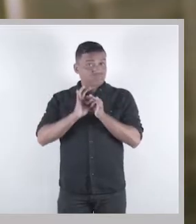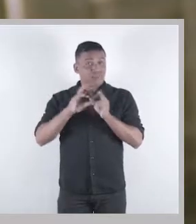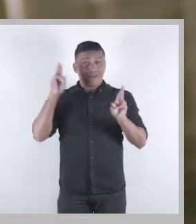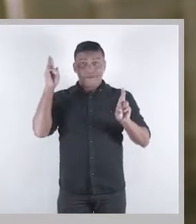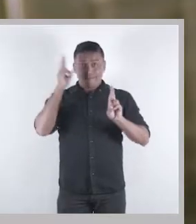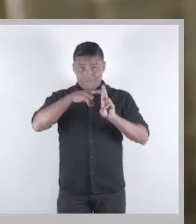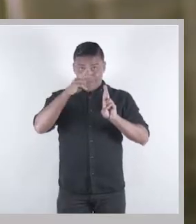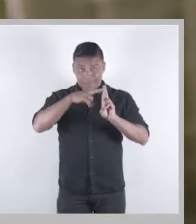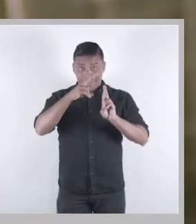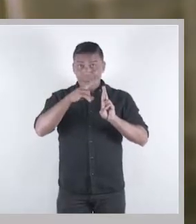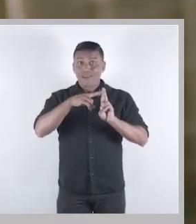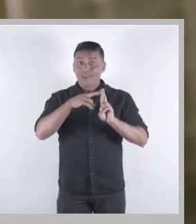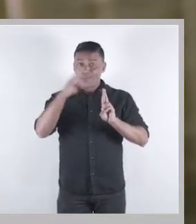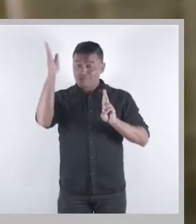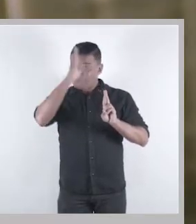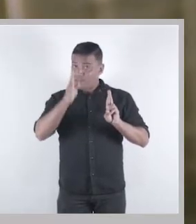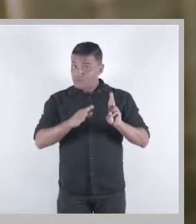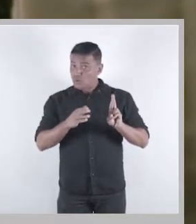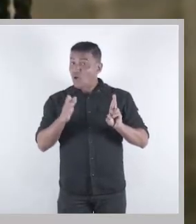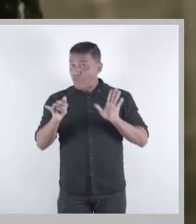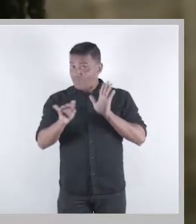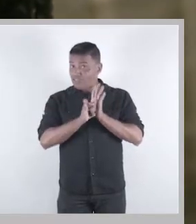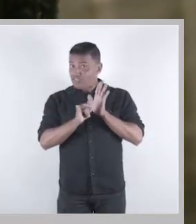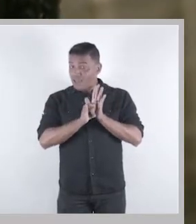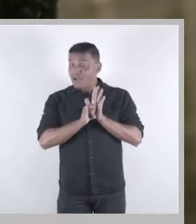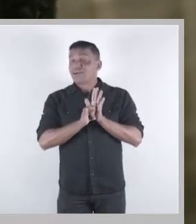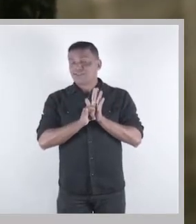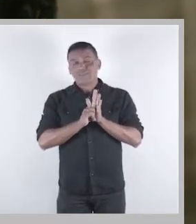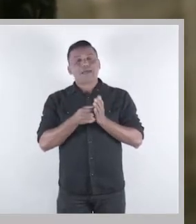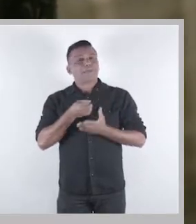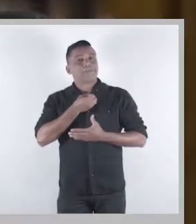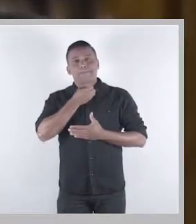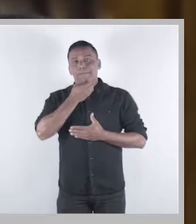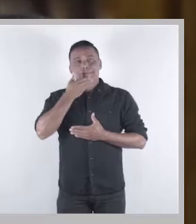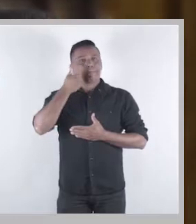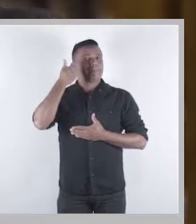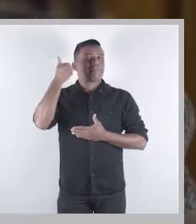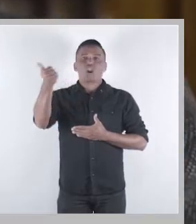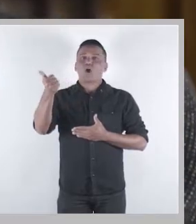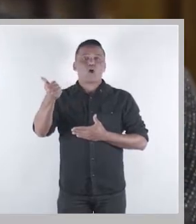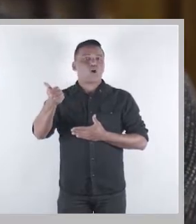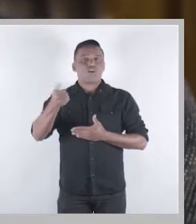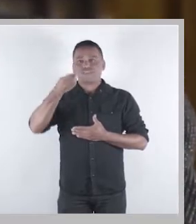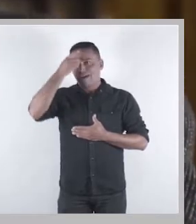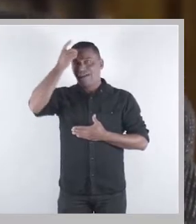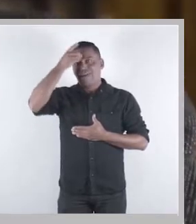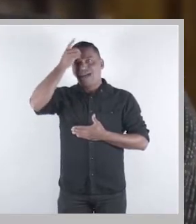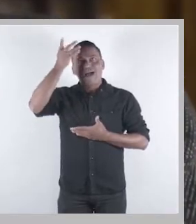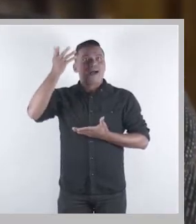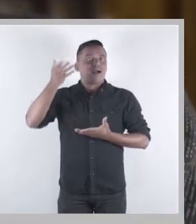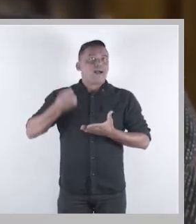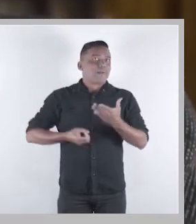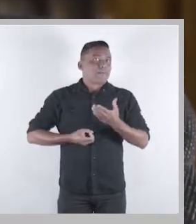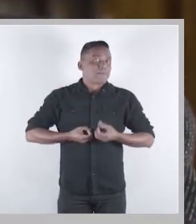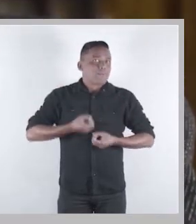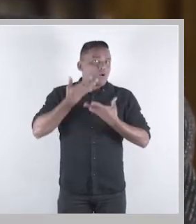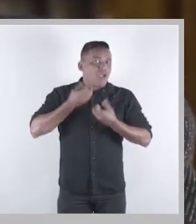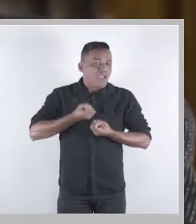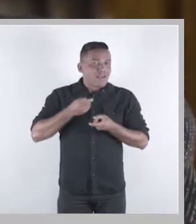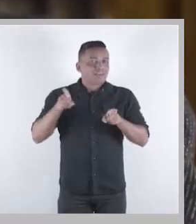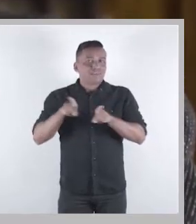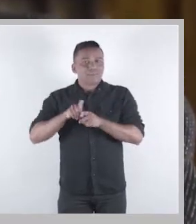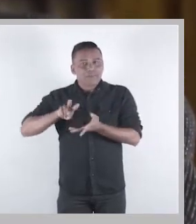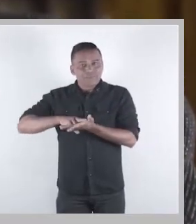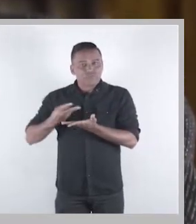bem-sucedida vai ser a criação poética EA tradução também uh é a gente tem também hoje